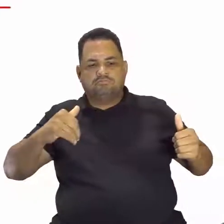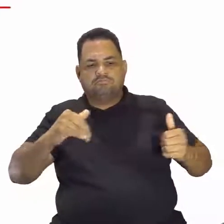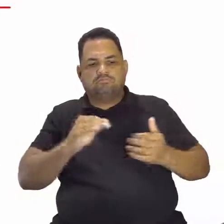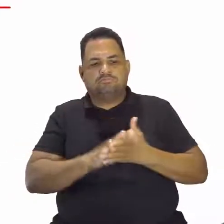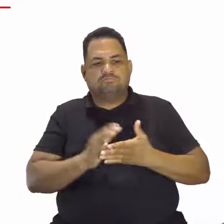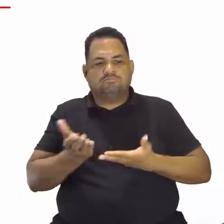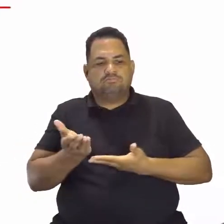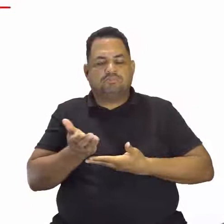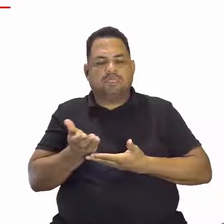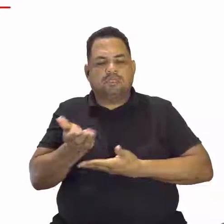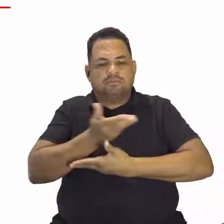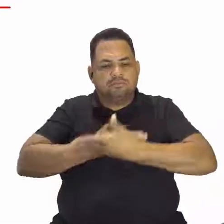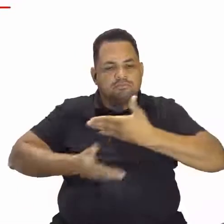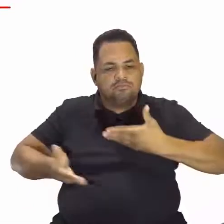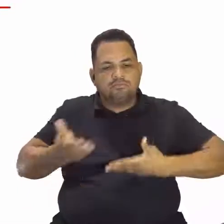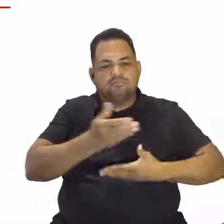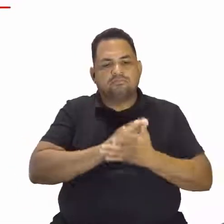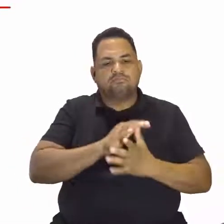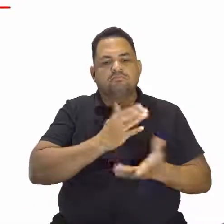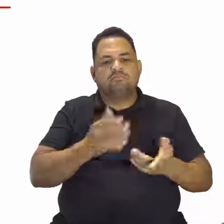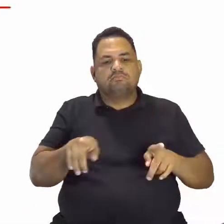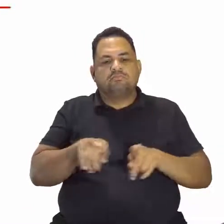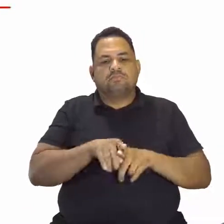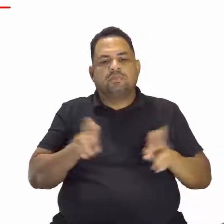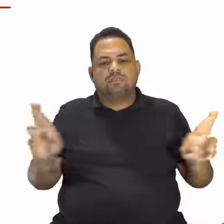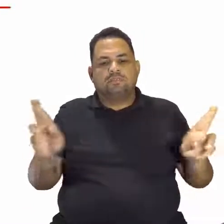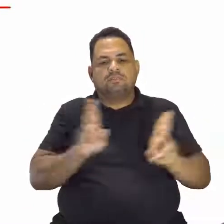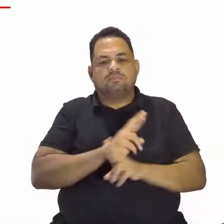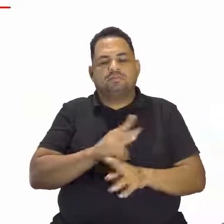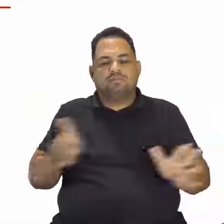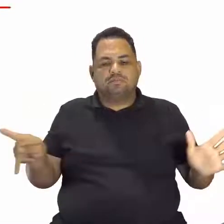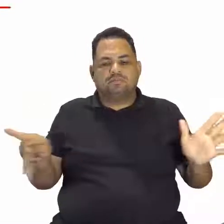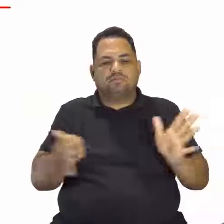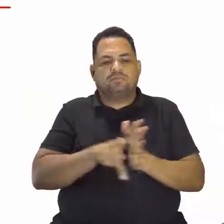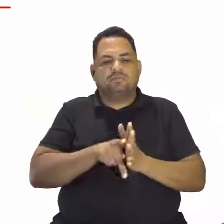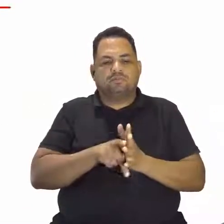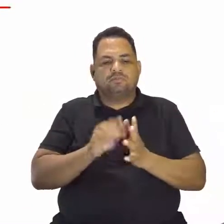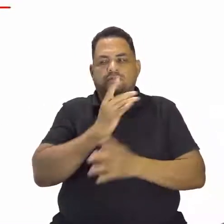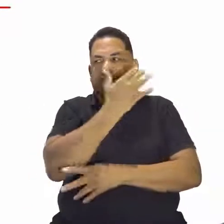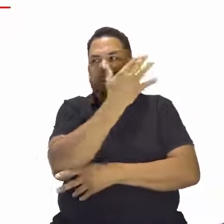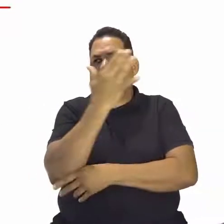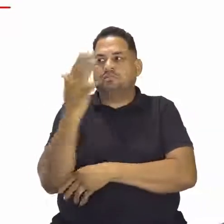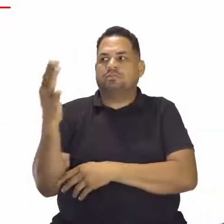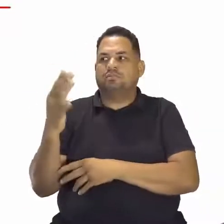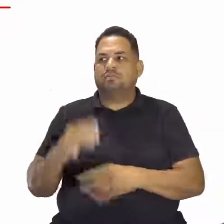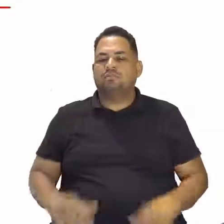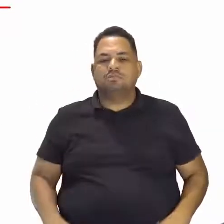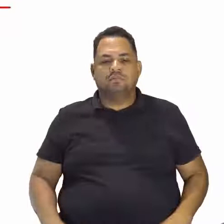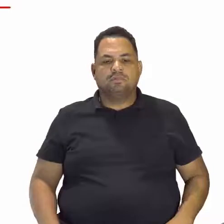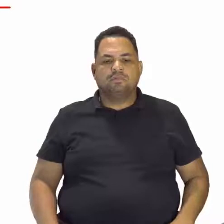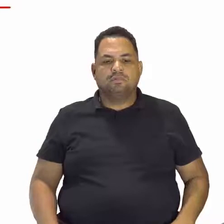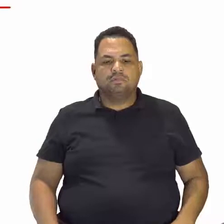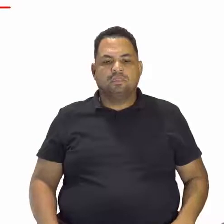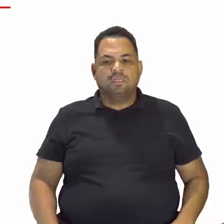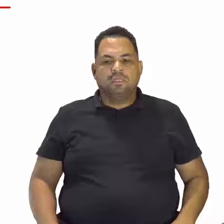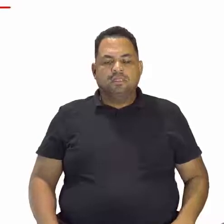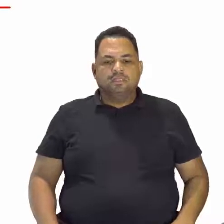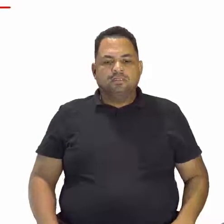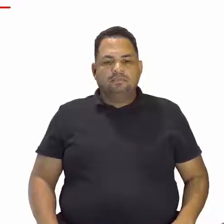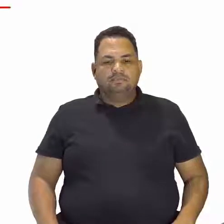cooperação e nas relações próprias, né, com a natureza. Então, a grande mesmo,